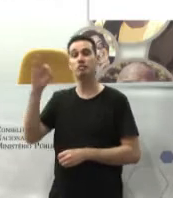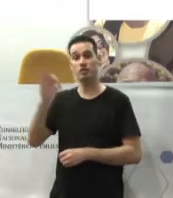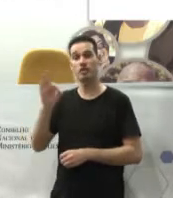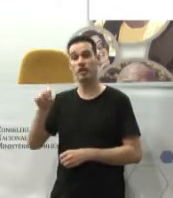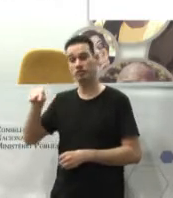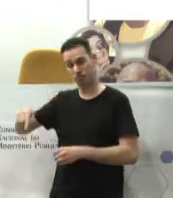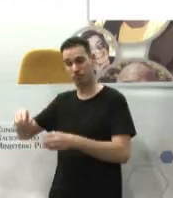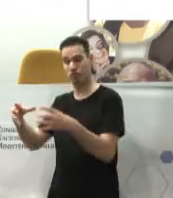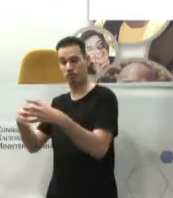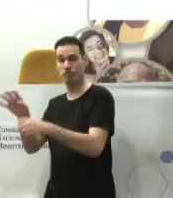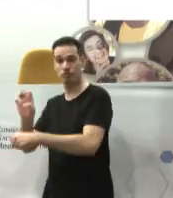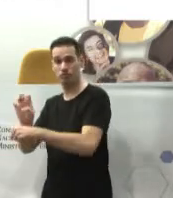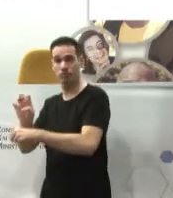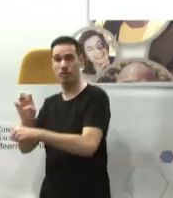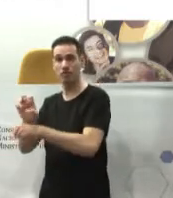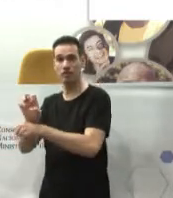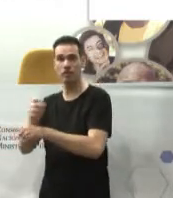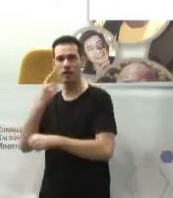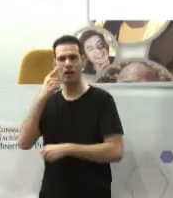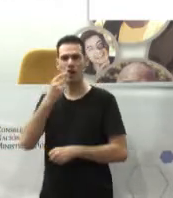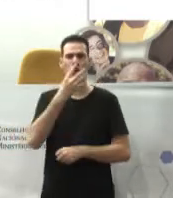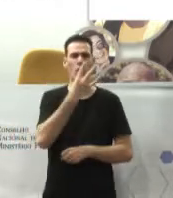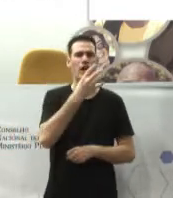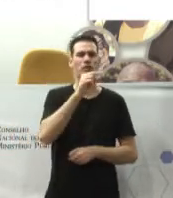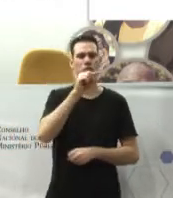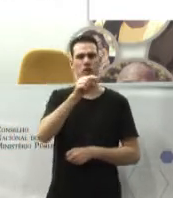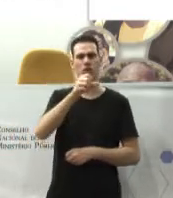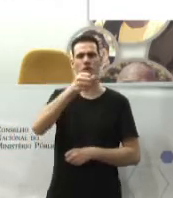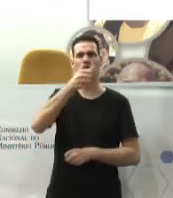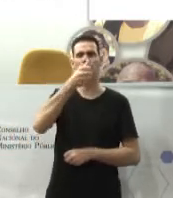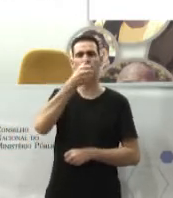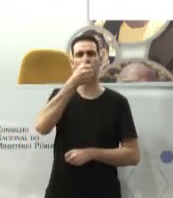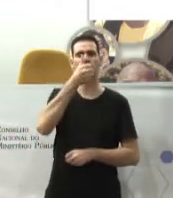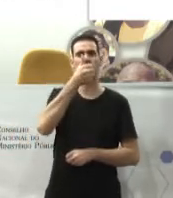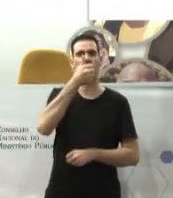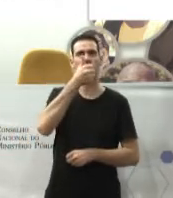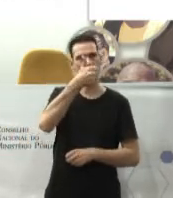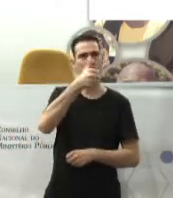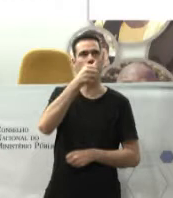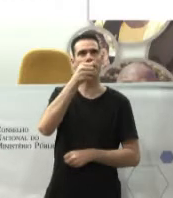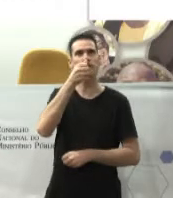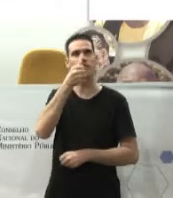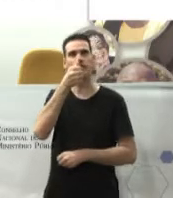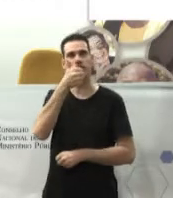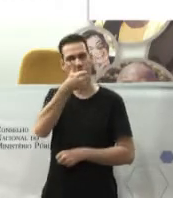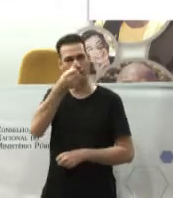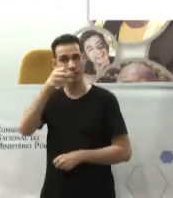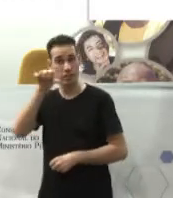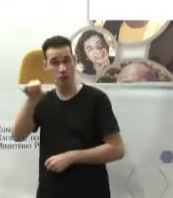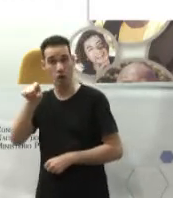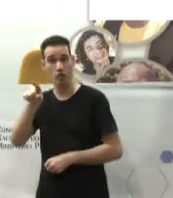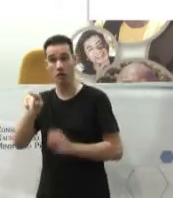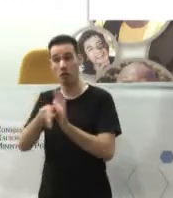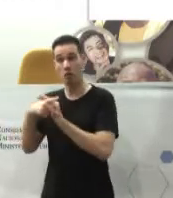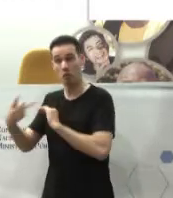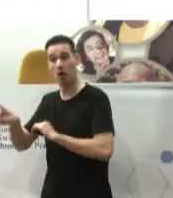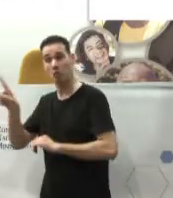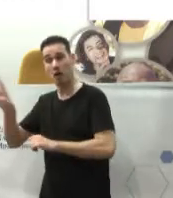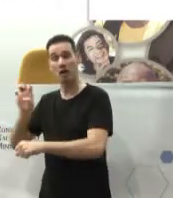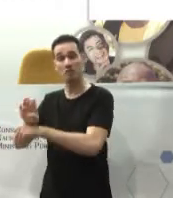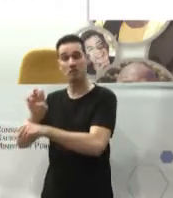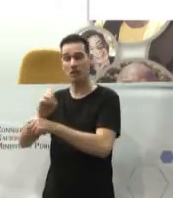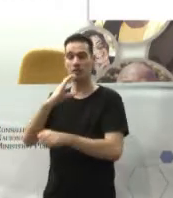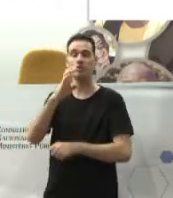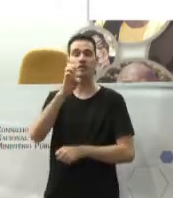De 4.279 requerimentos, somente 1.021 foram ajuizados contra o Estado do Ceará. O resto se resolveu na seara